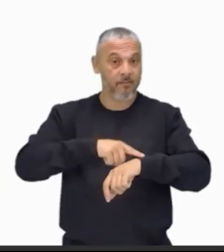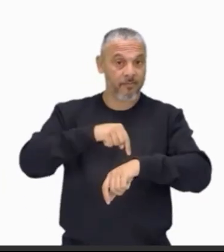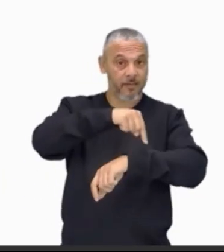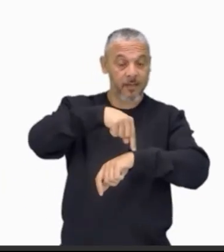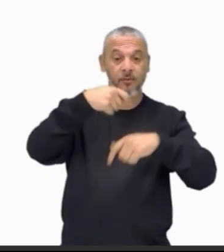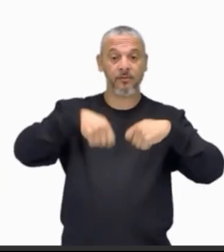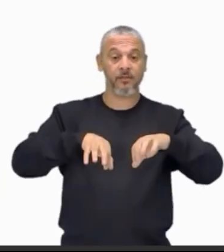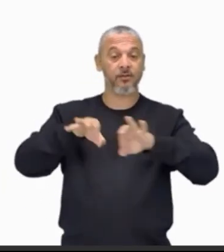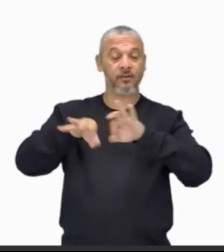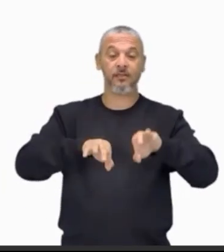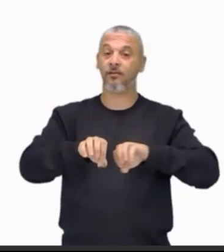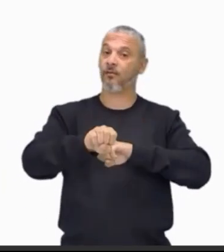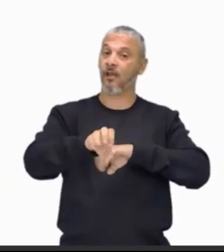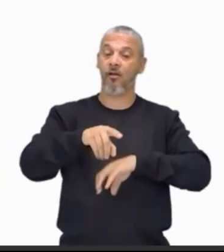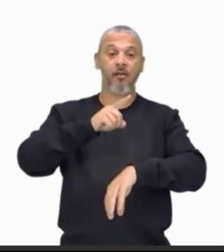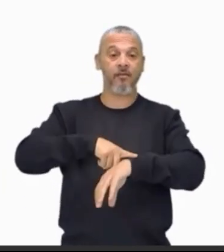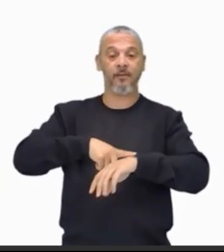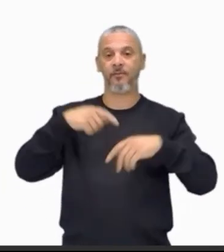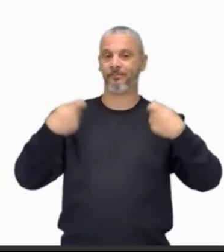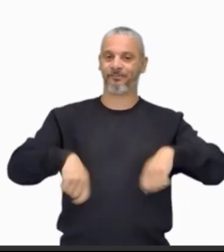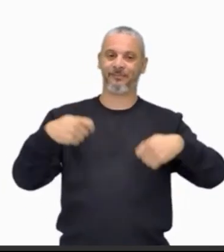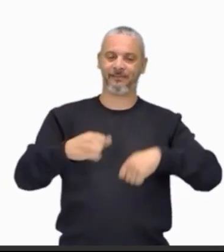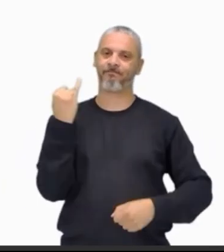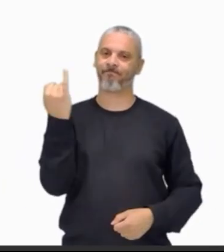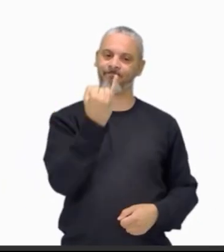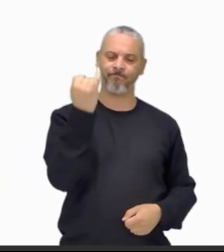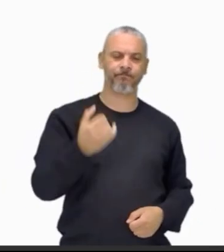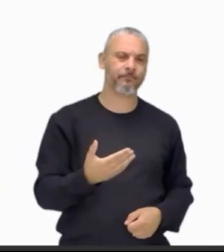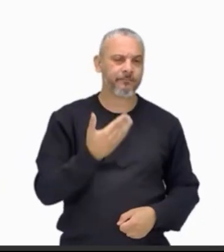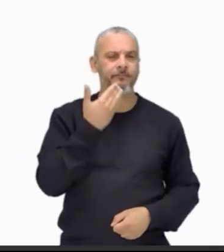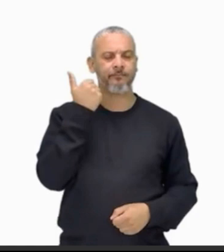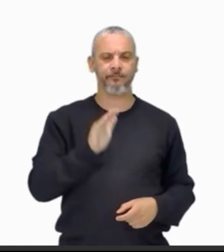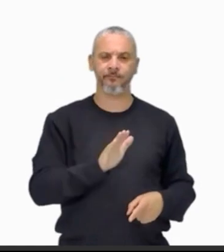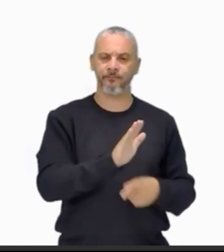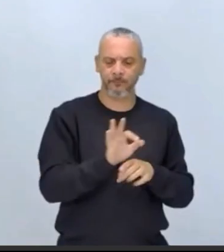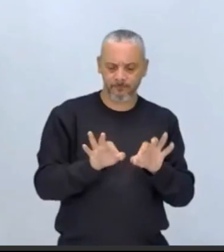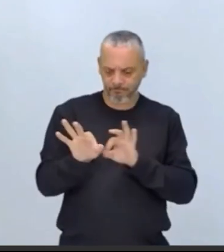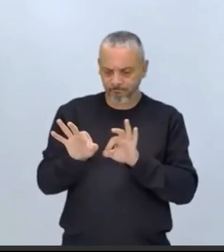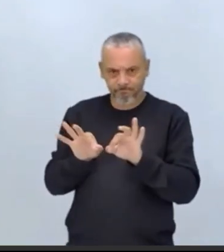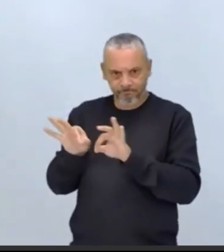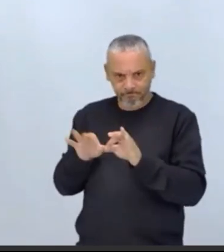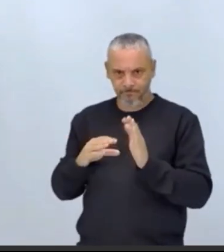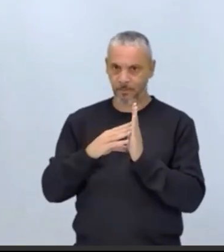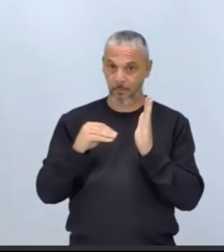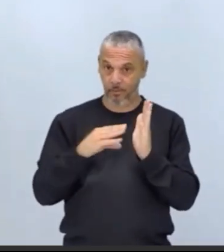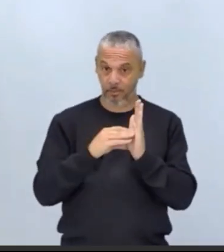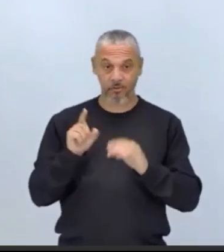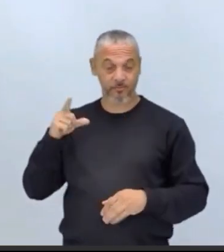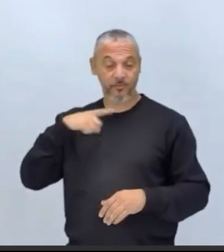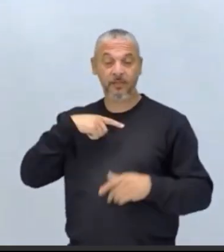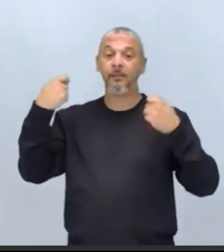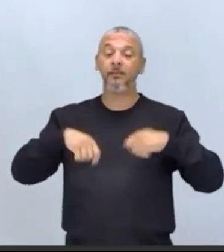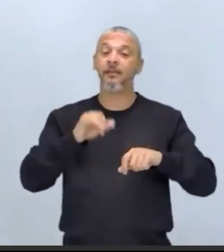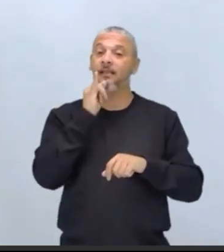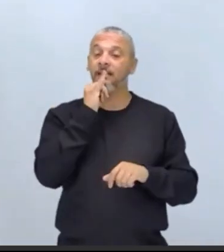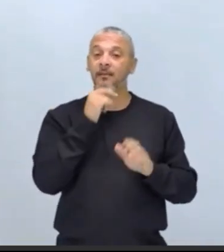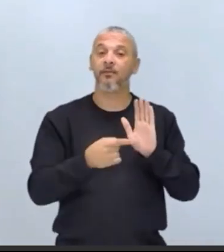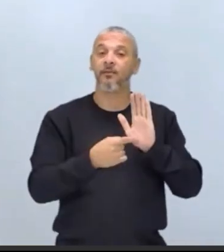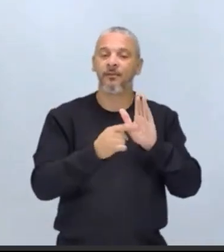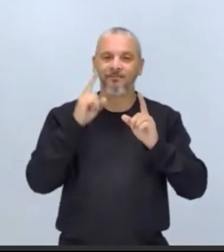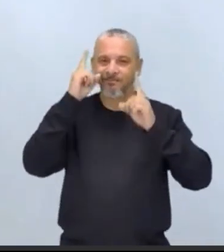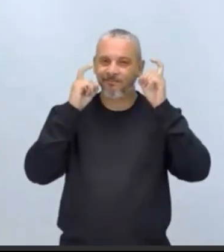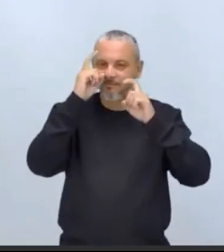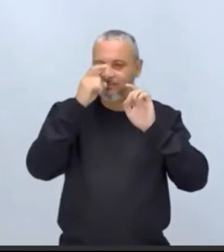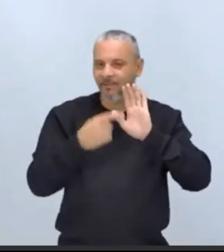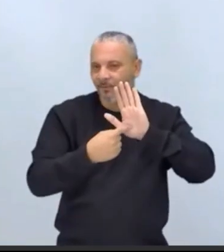tempo, a gestão da aula é primordial. Para facilitar na montagem desse protótipo como um todo, você pode apresentar os